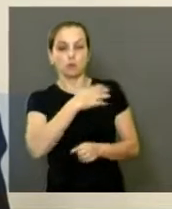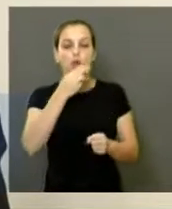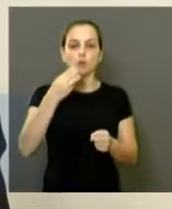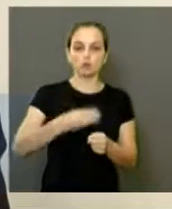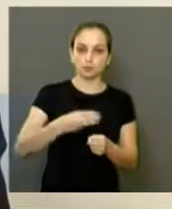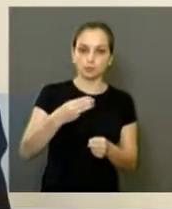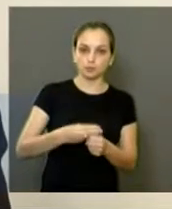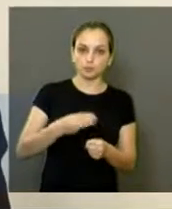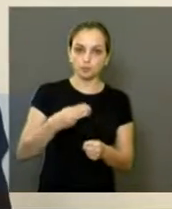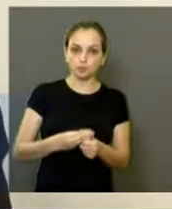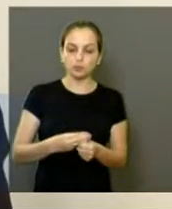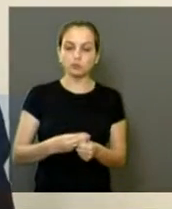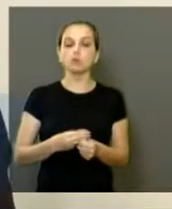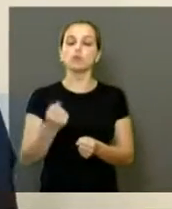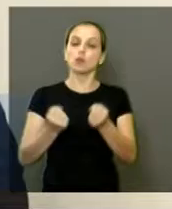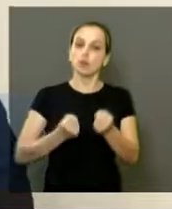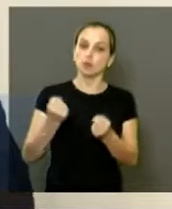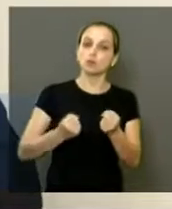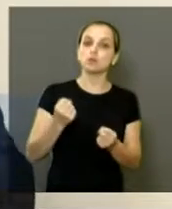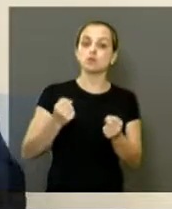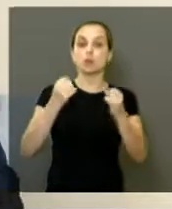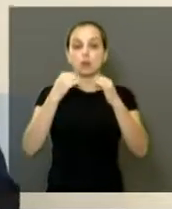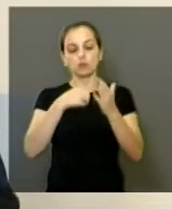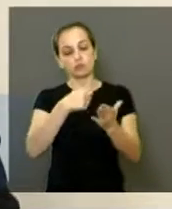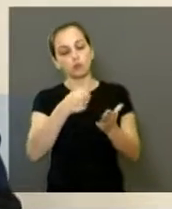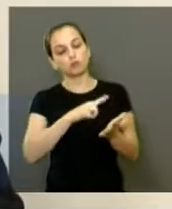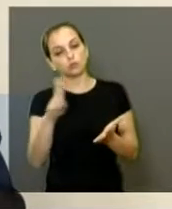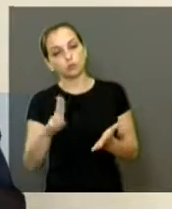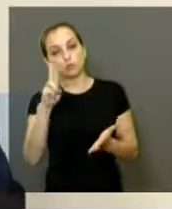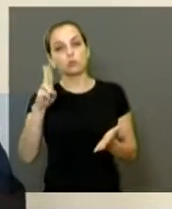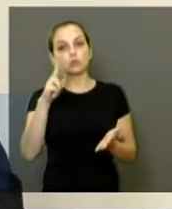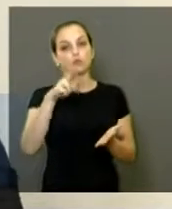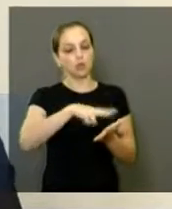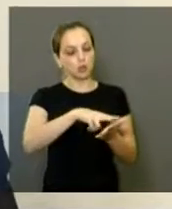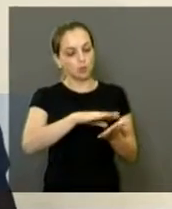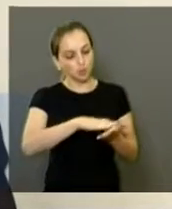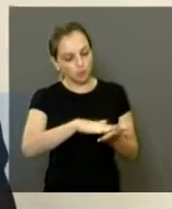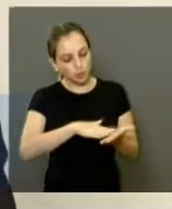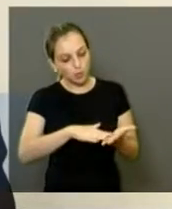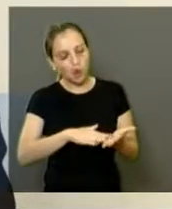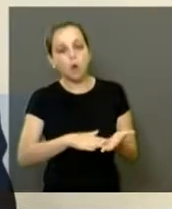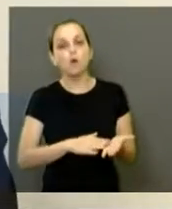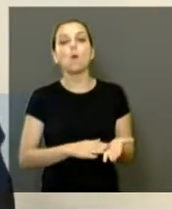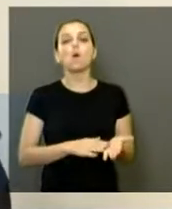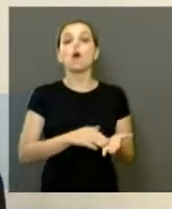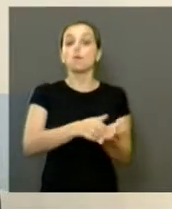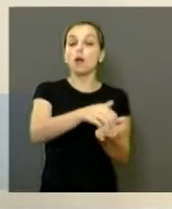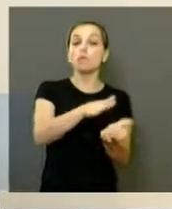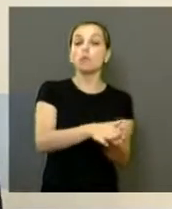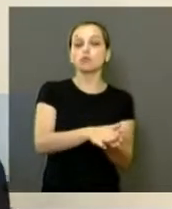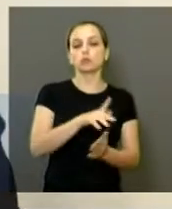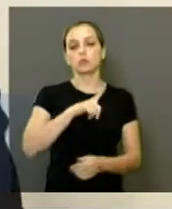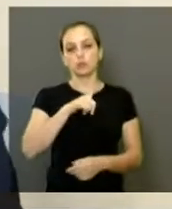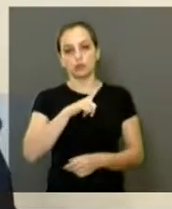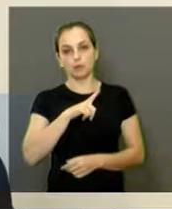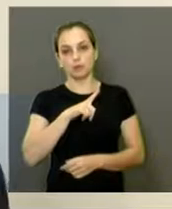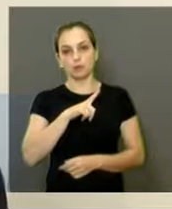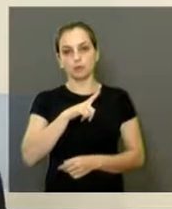pessoa da secretria trânsito laptop palmtop tablet pra fazer essa multa